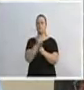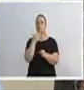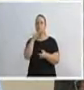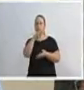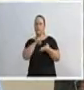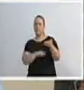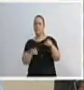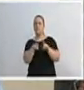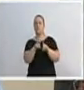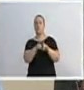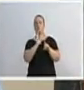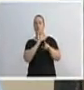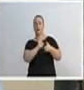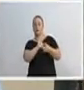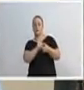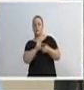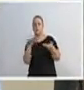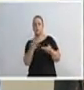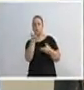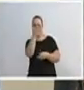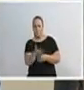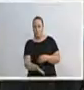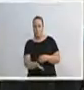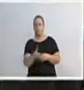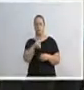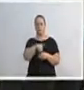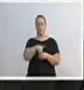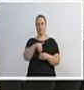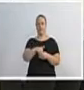mais os apresentados pela ordem. Em votação.